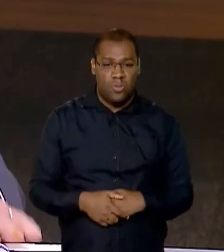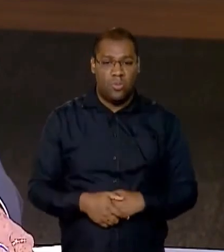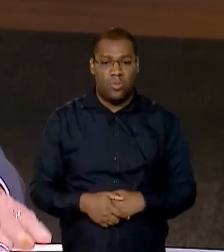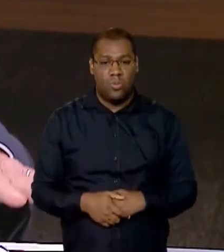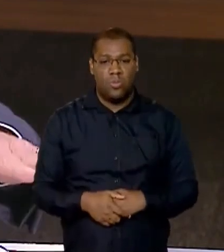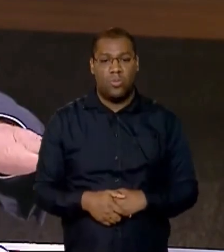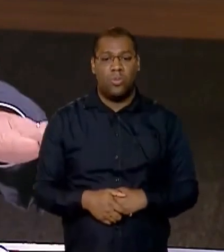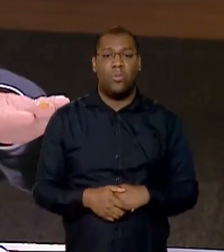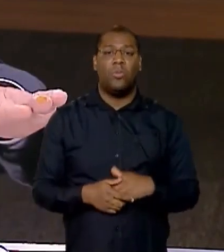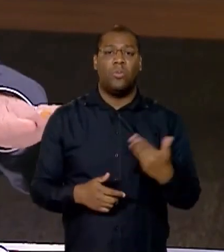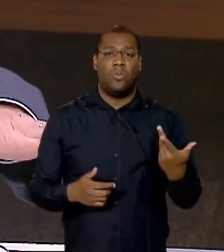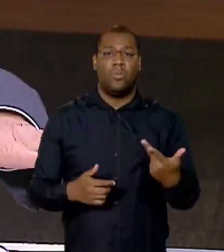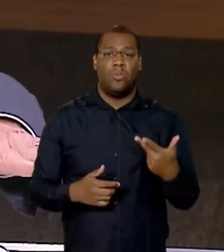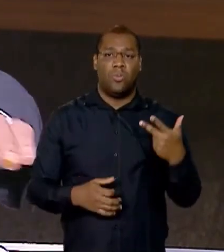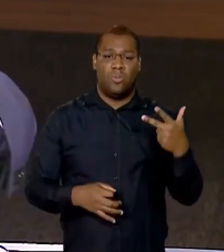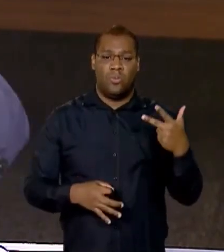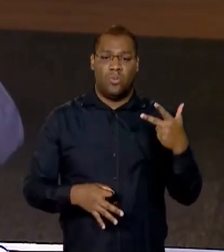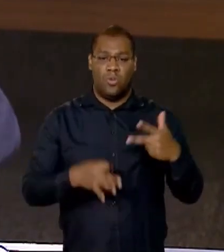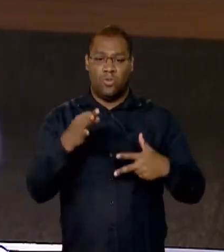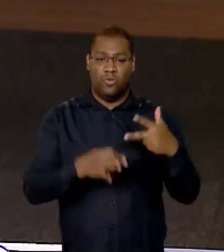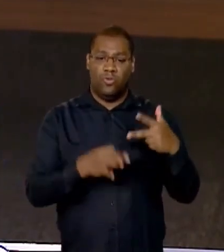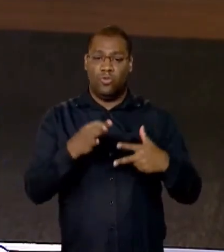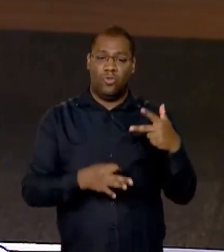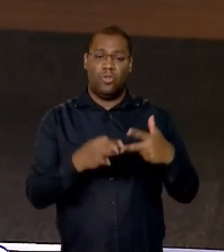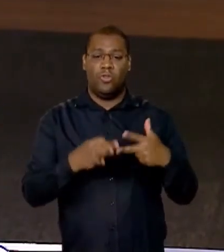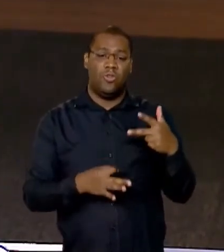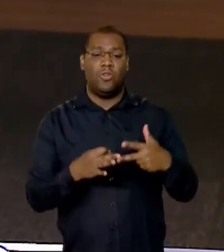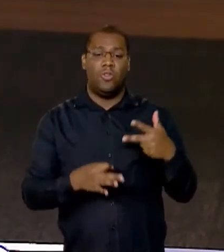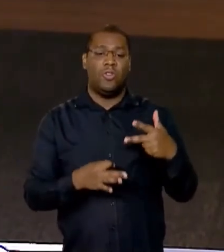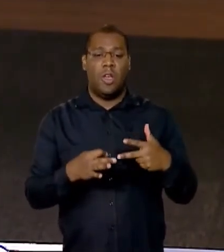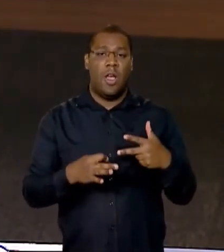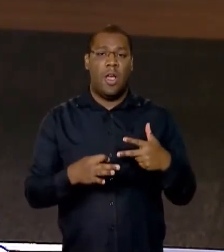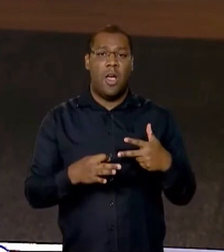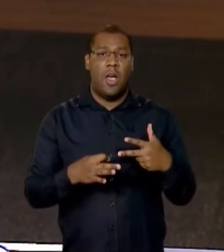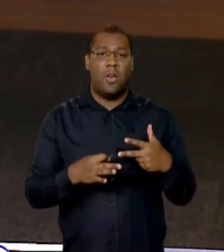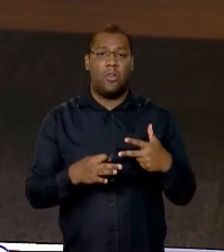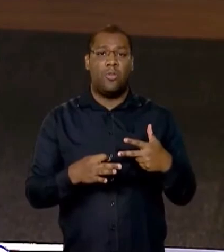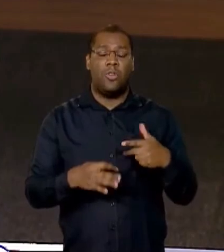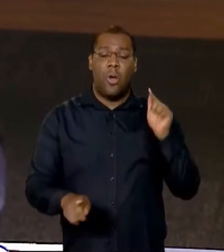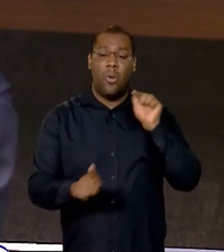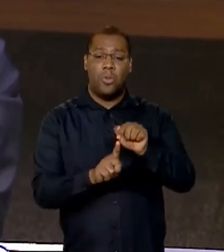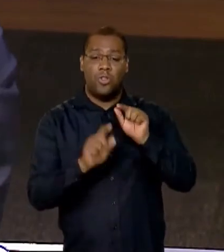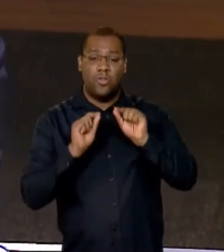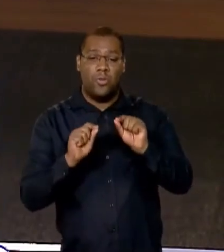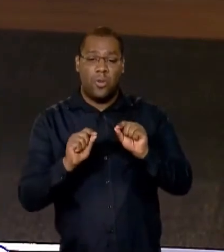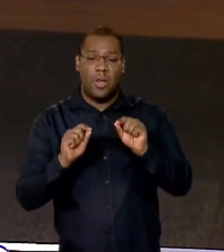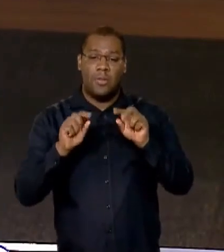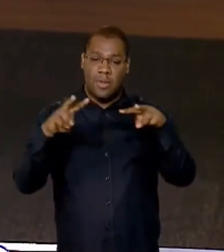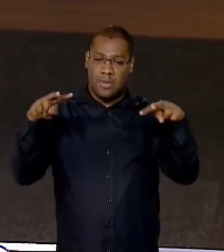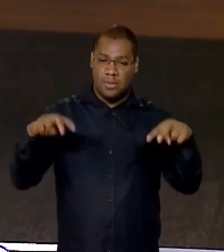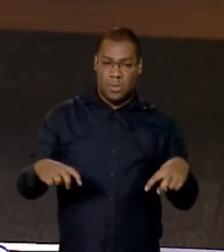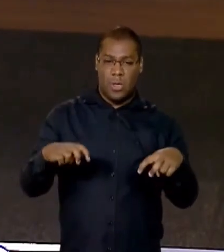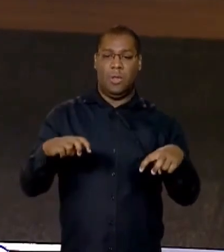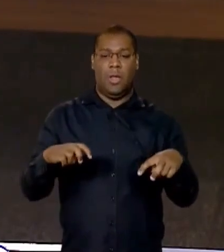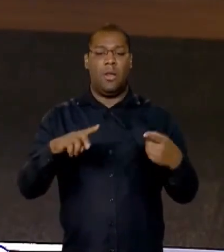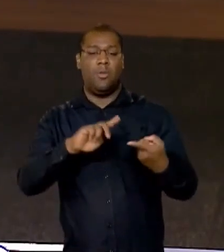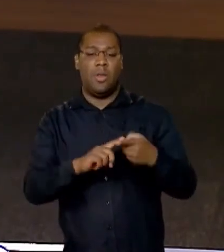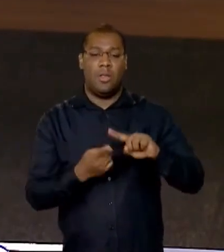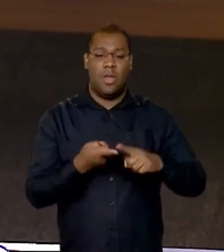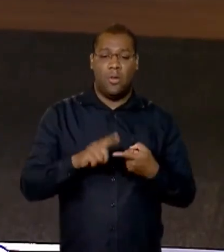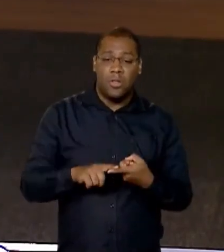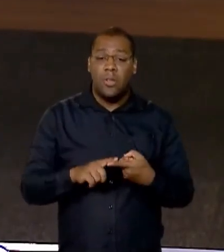para que a gente suspendesse a desoneração o objetivo é sentar na mesa e negociar e cada empresário diga o que que